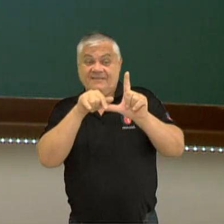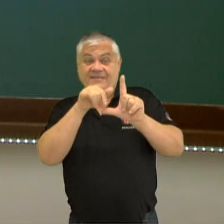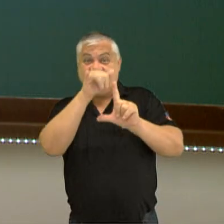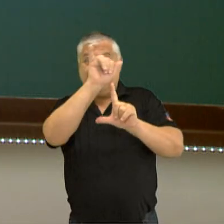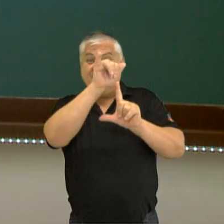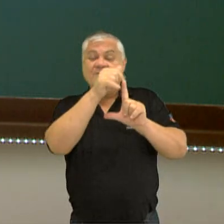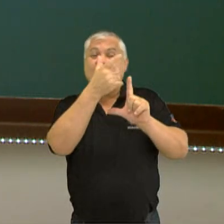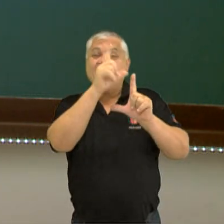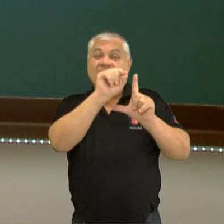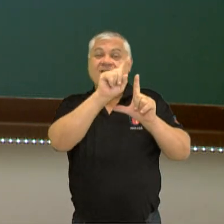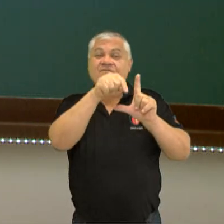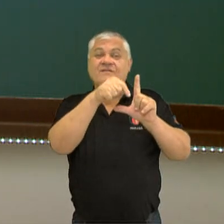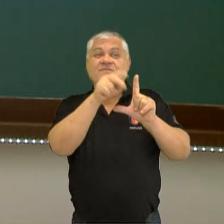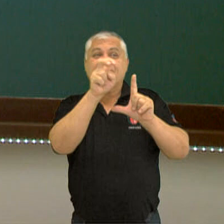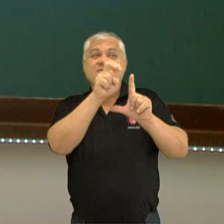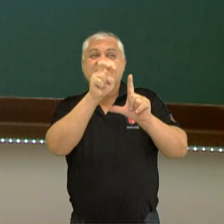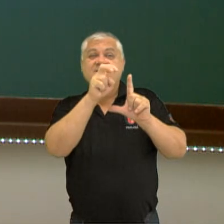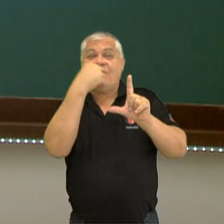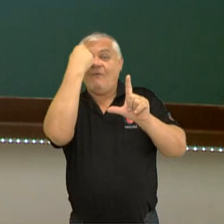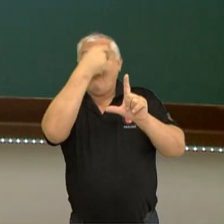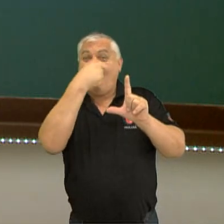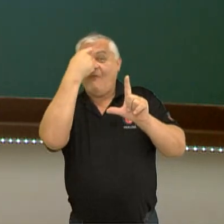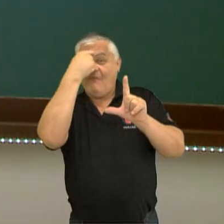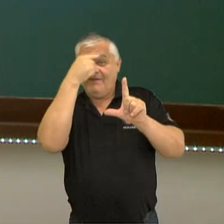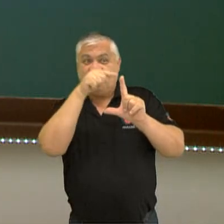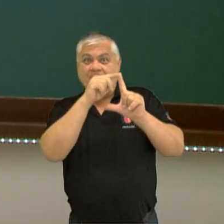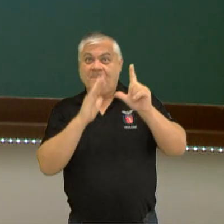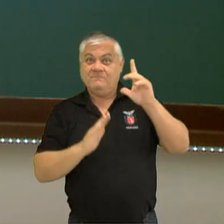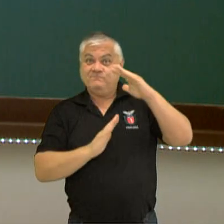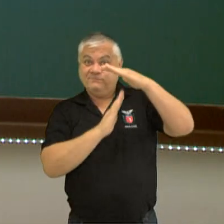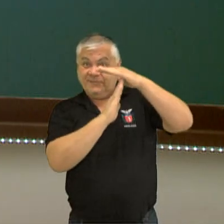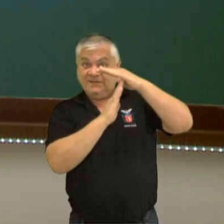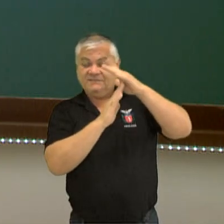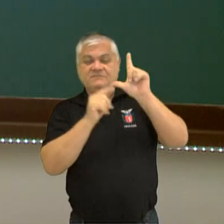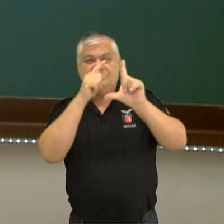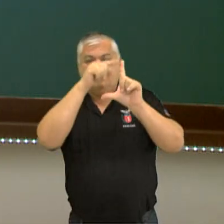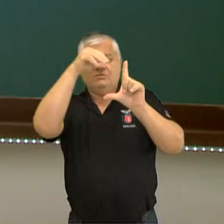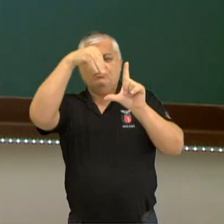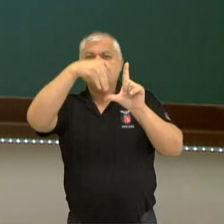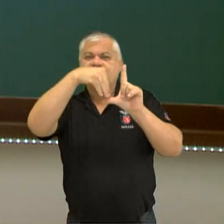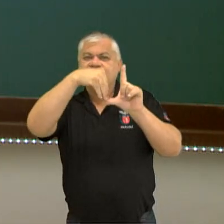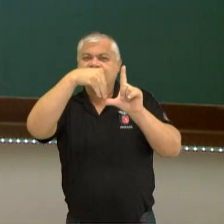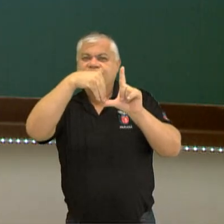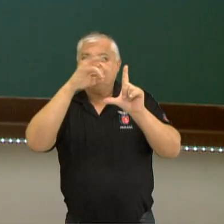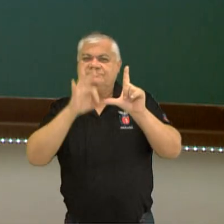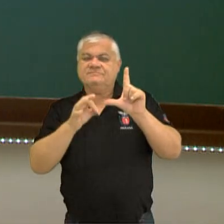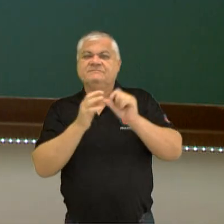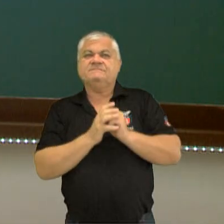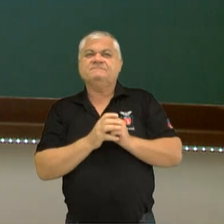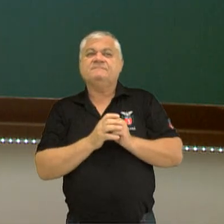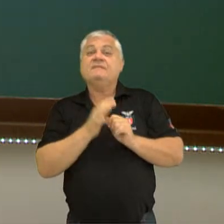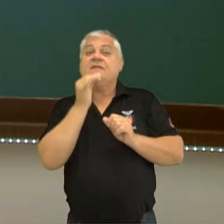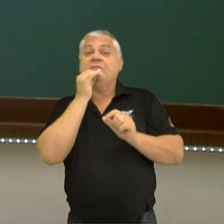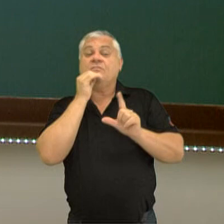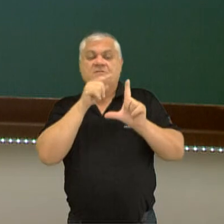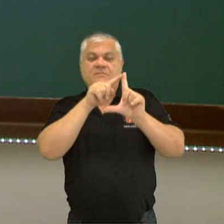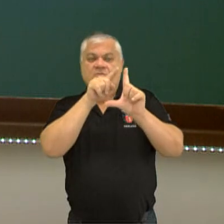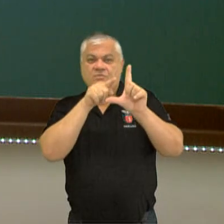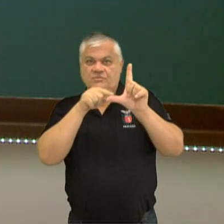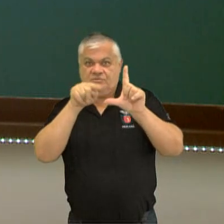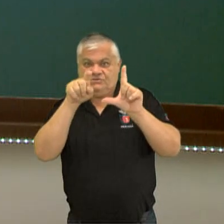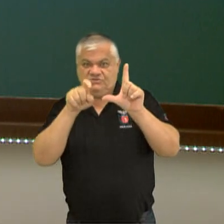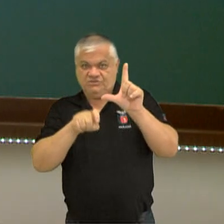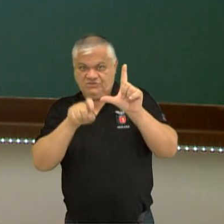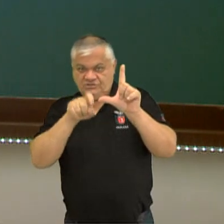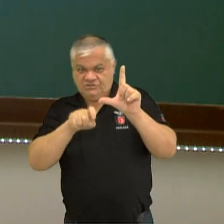10h55 horas. Então, nós temos ponto máximo e ponto mínimo nessa função. Sabemos que o domínio da função está no eixo X